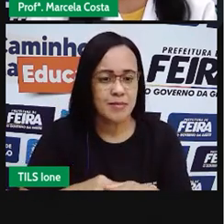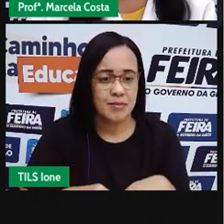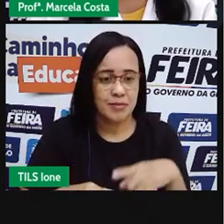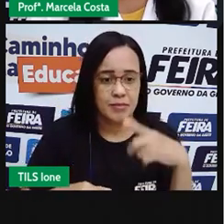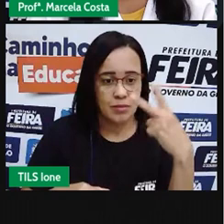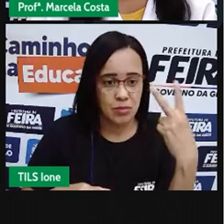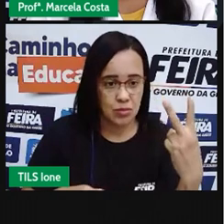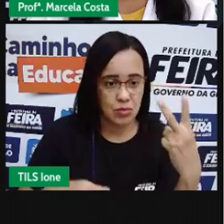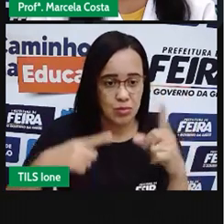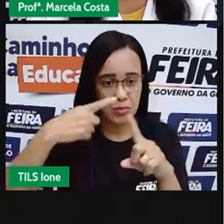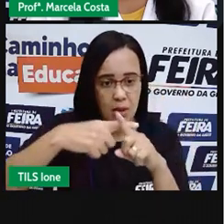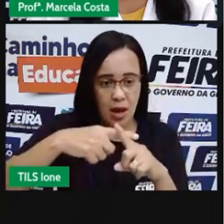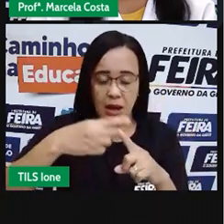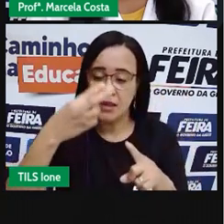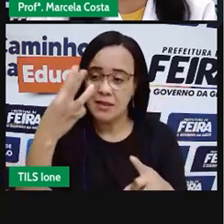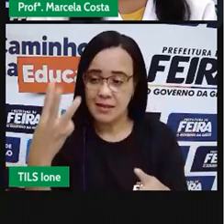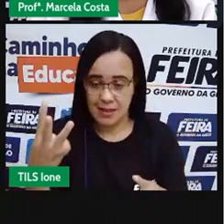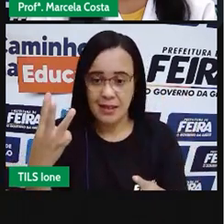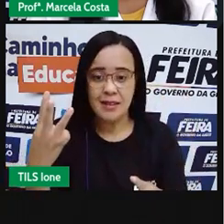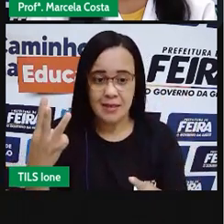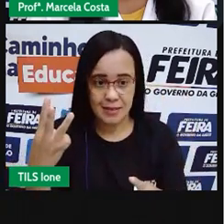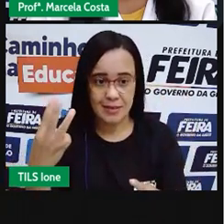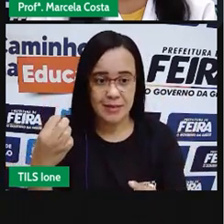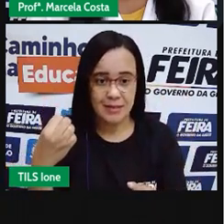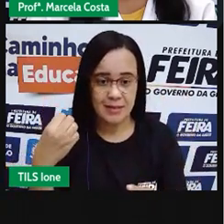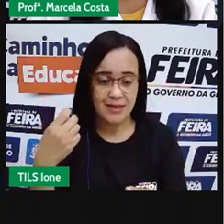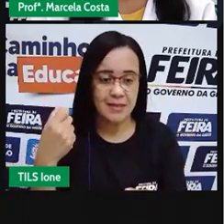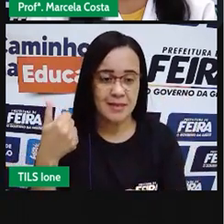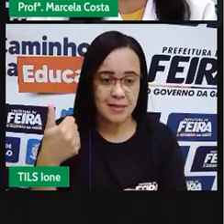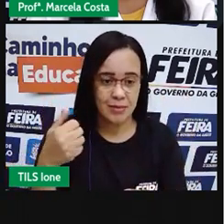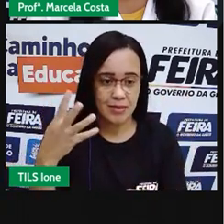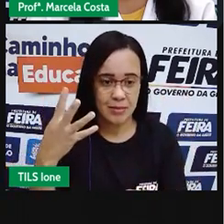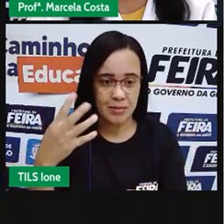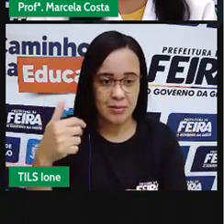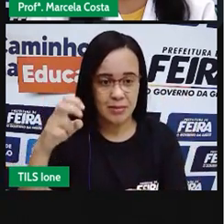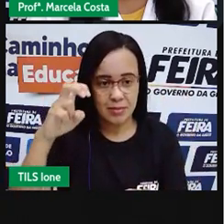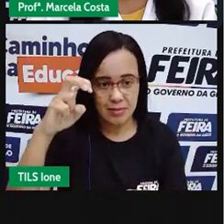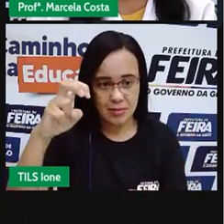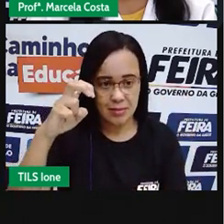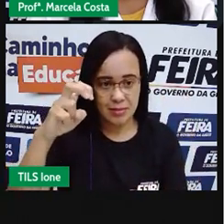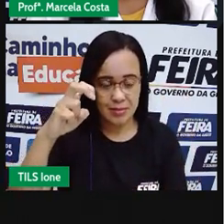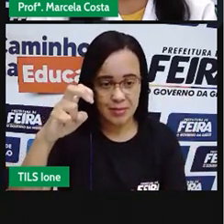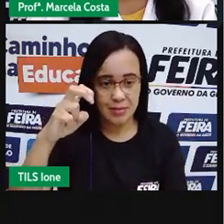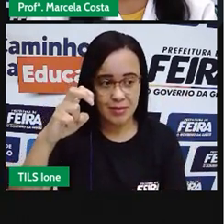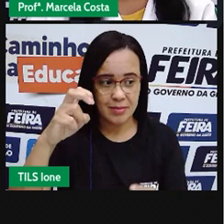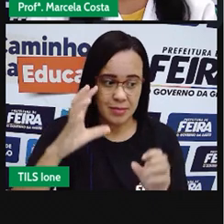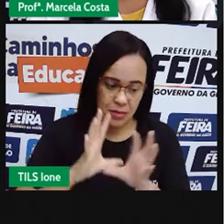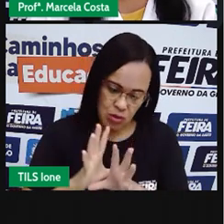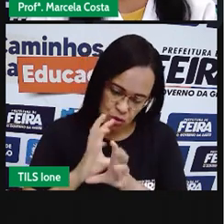três. Um, dois, três, quatro, cinco.